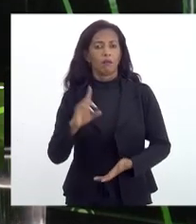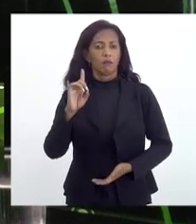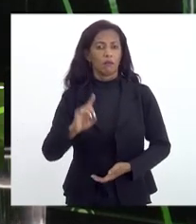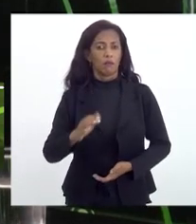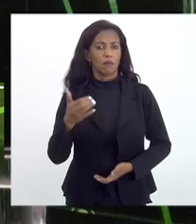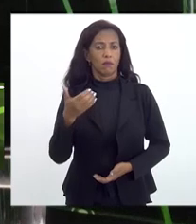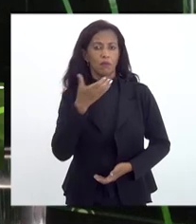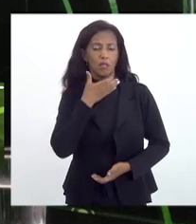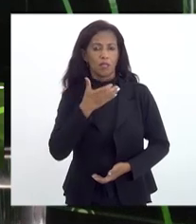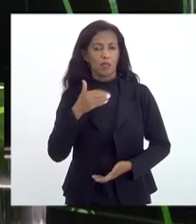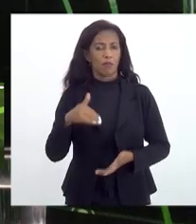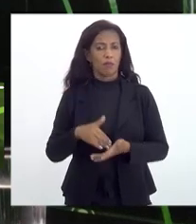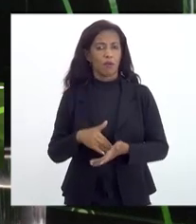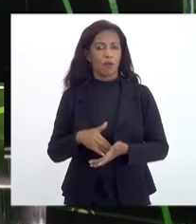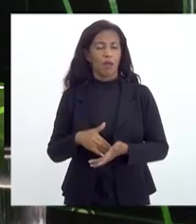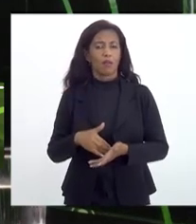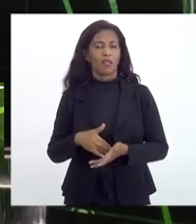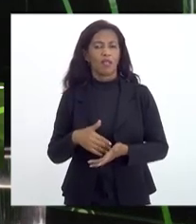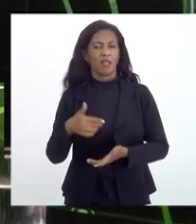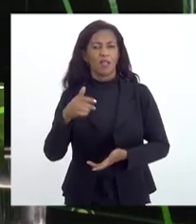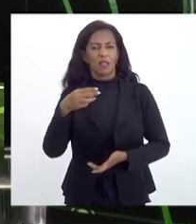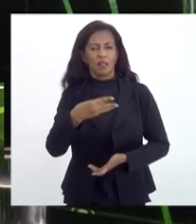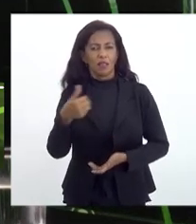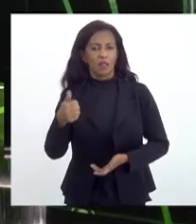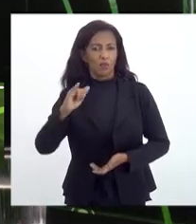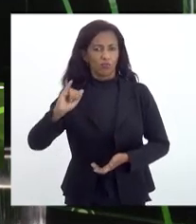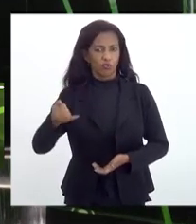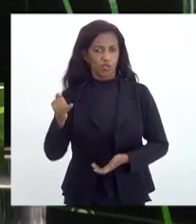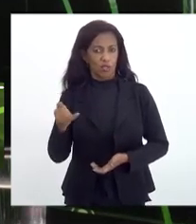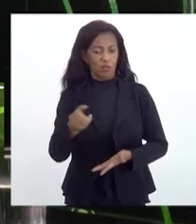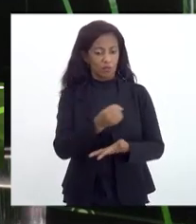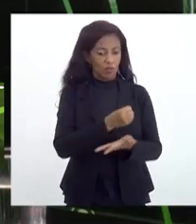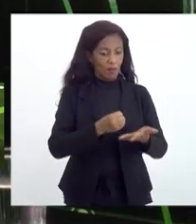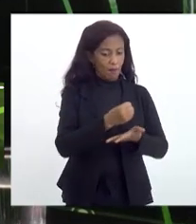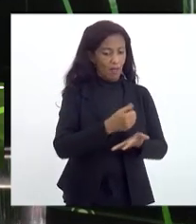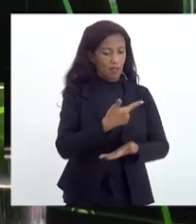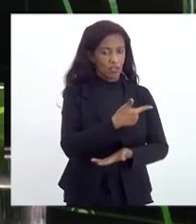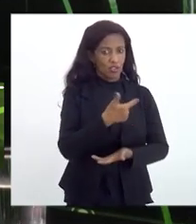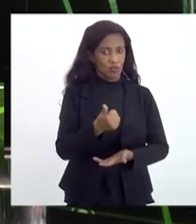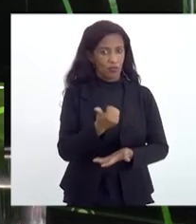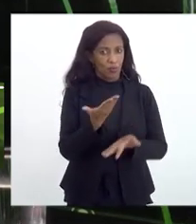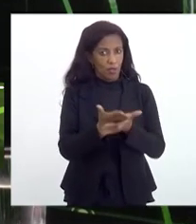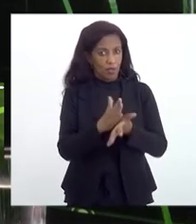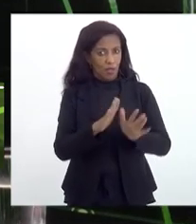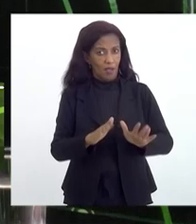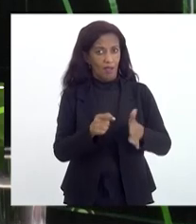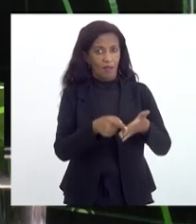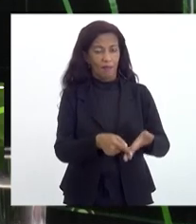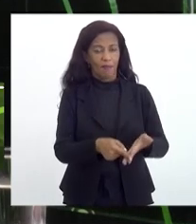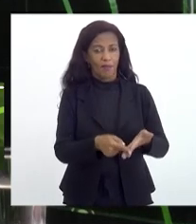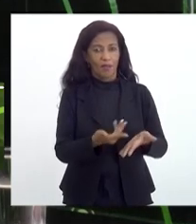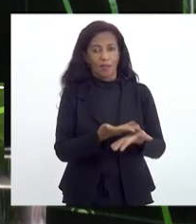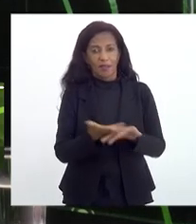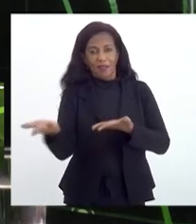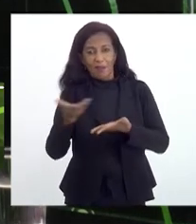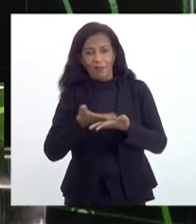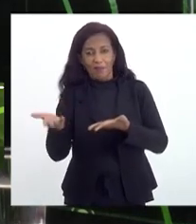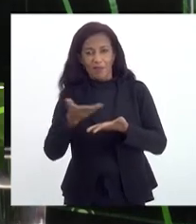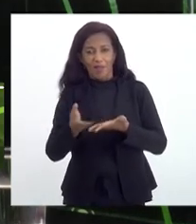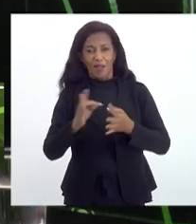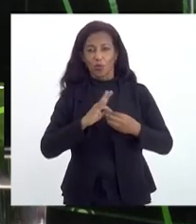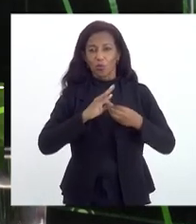entrega até 31 de janeiro. Se a gente utiliza a base de 21, é preciso ter encerrado isso, encaminhar tudo,